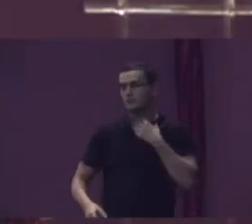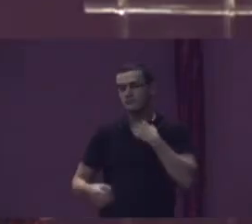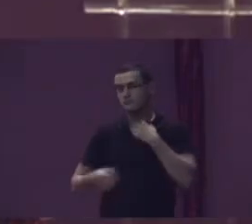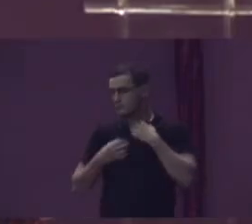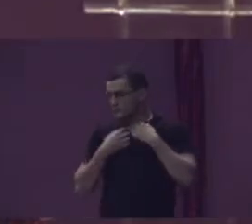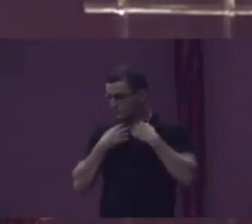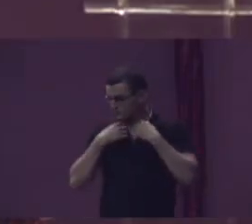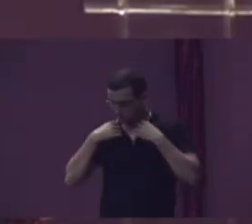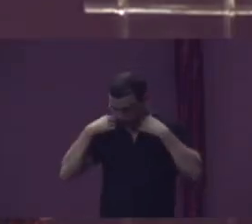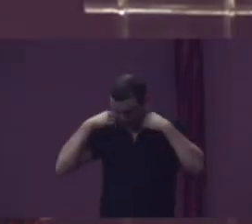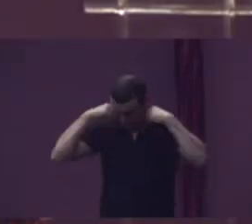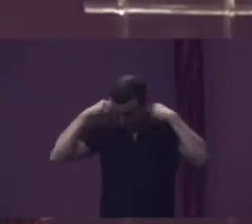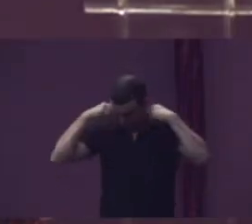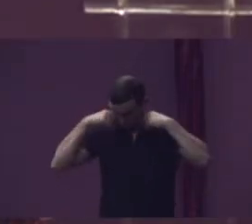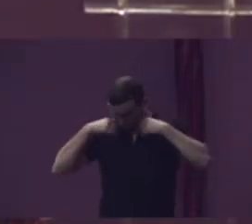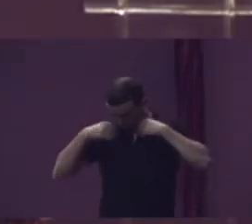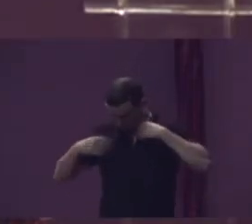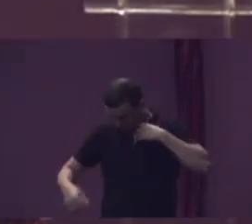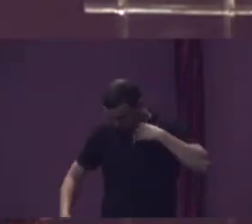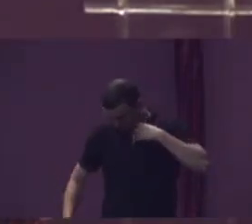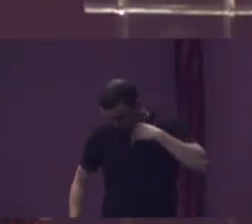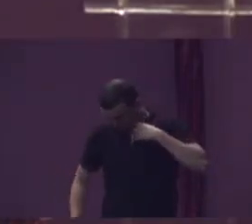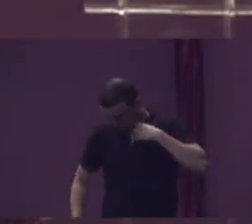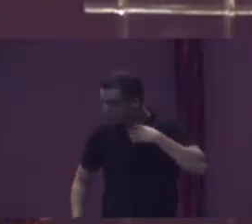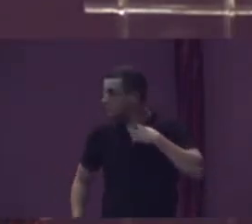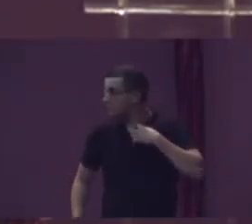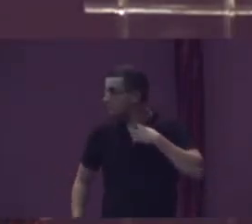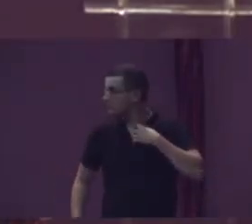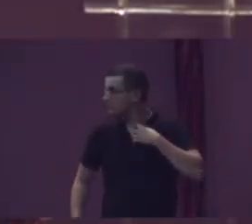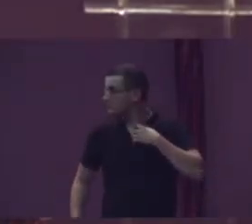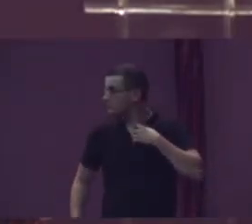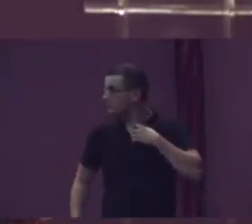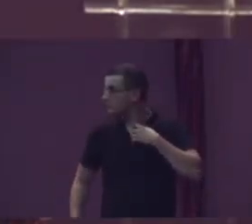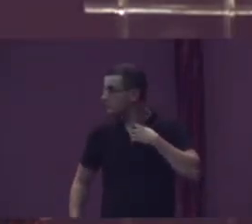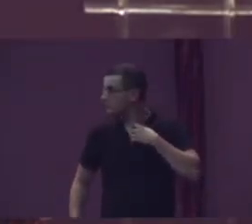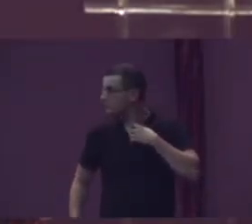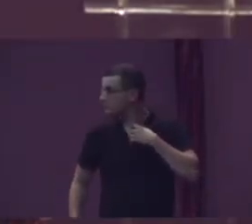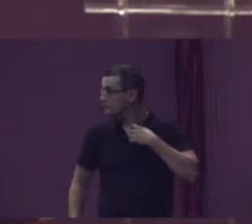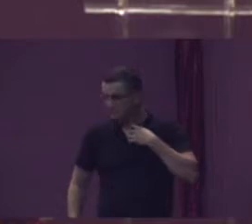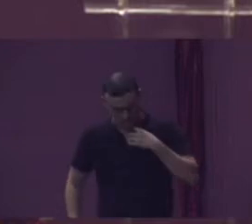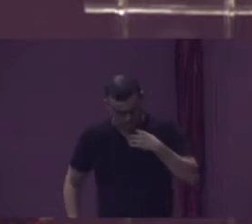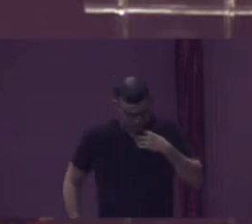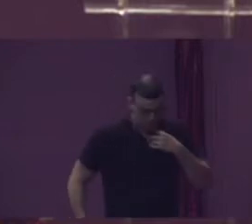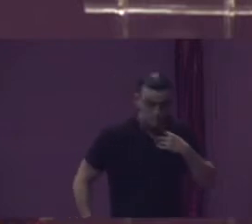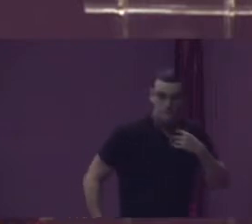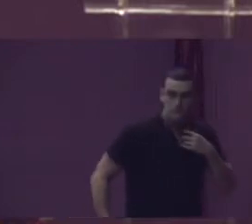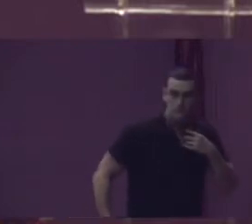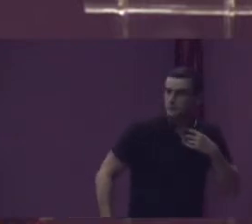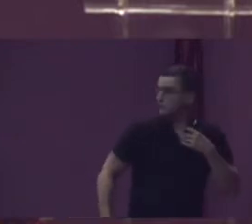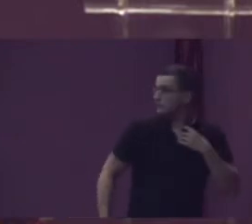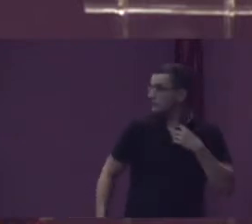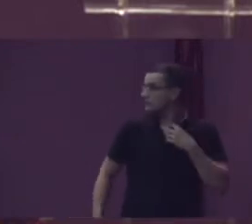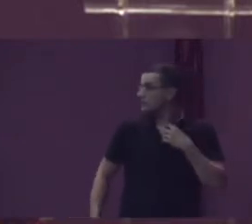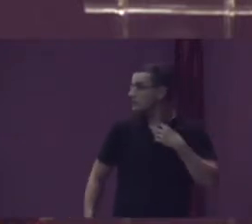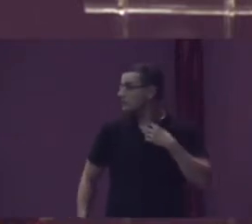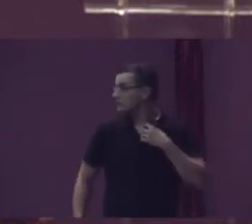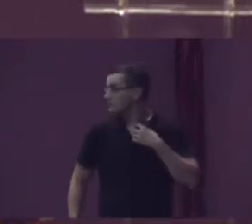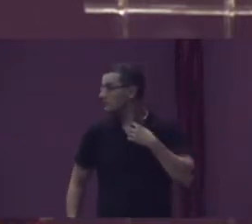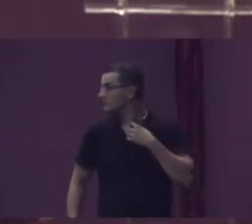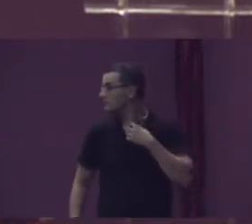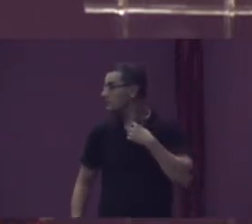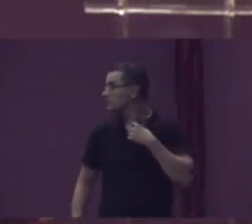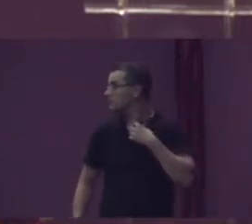história, não? Não, o meu não. Ok, então vamos, desculpe, então vamos, não sabe, porque